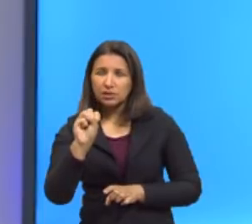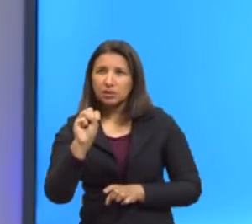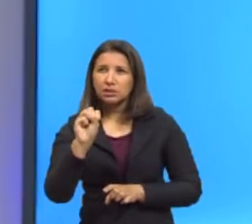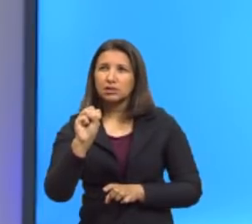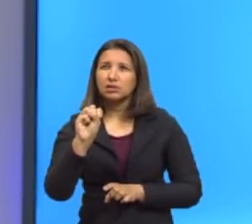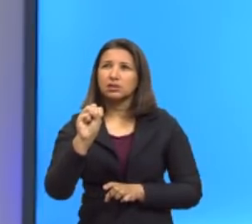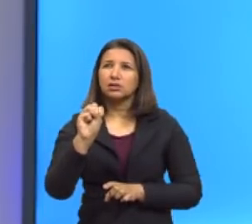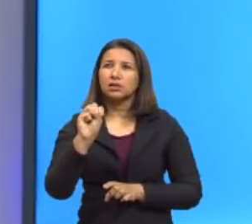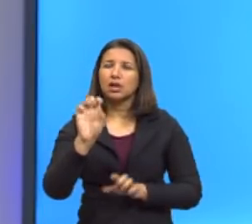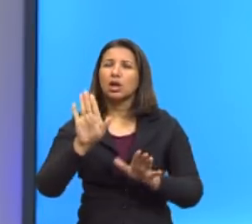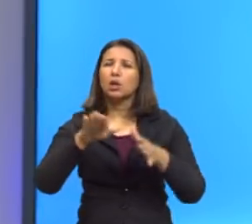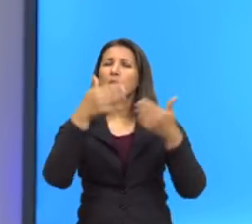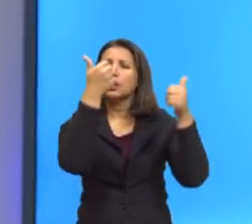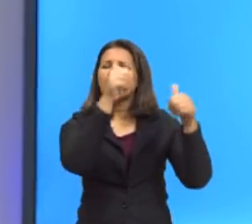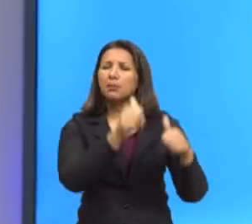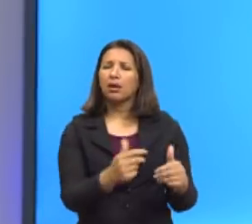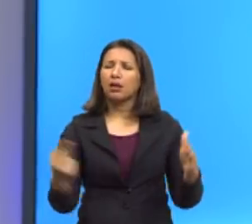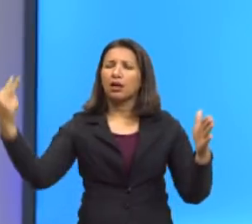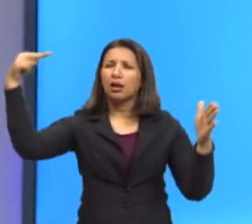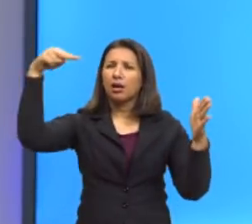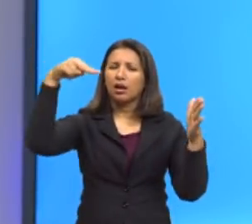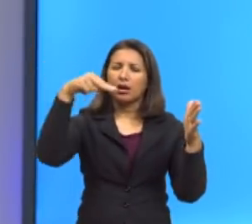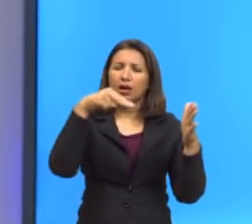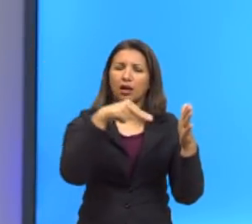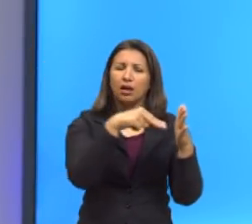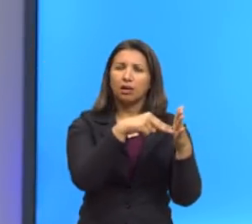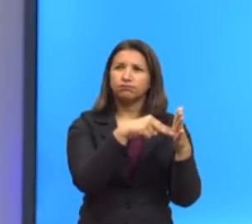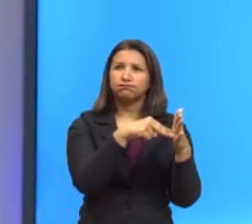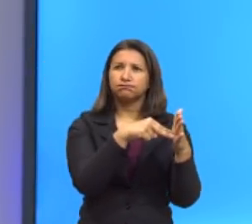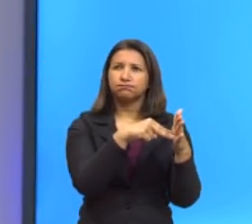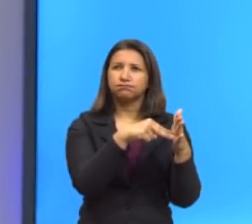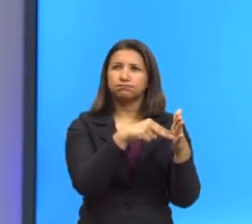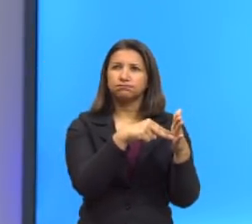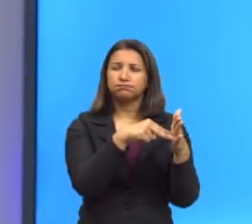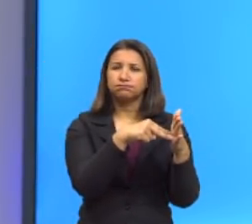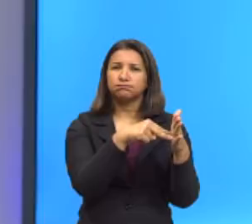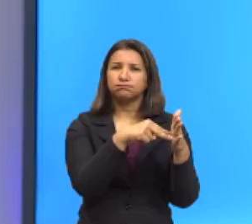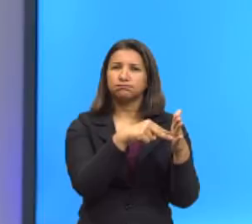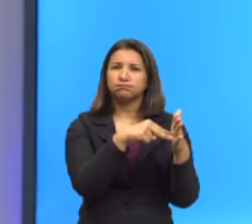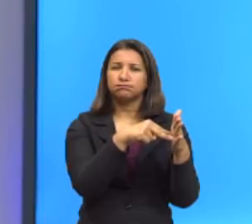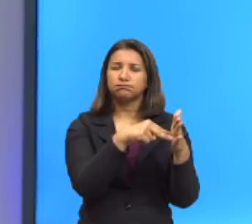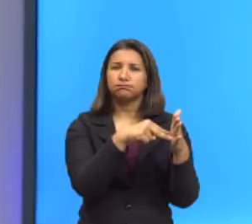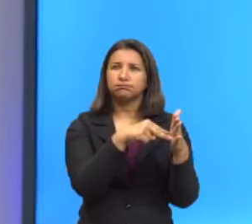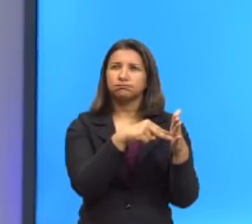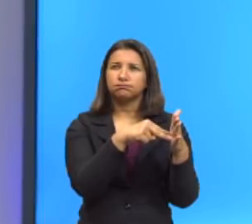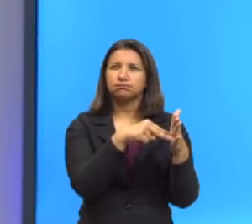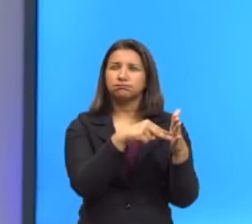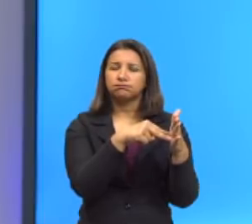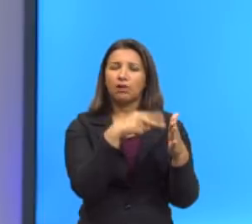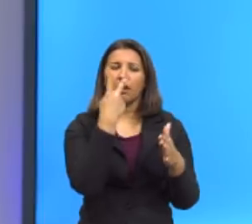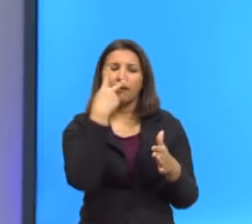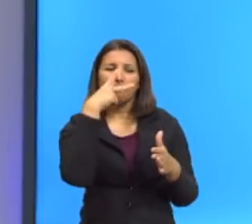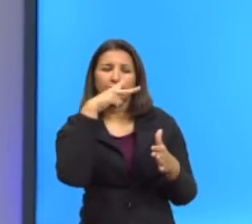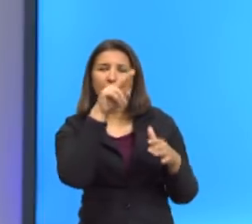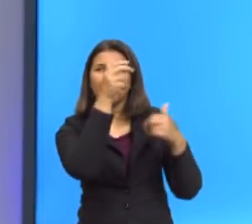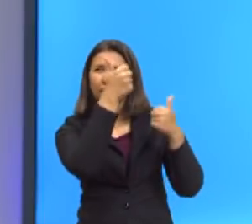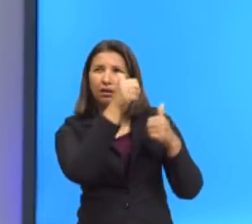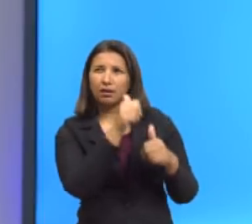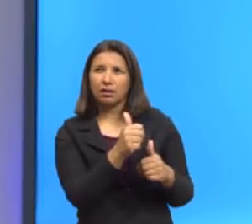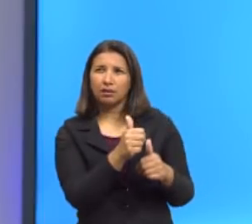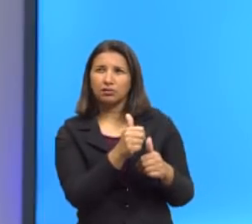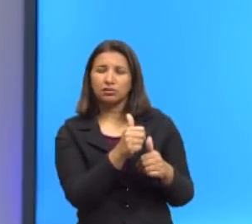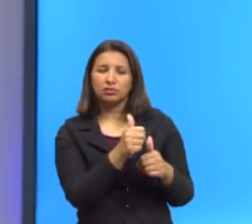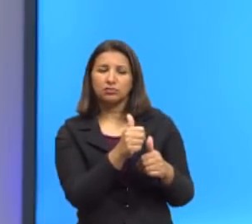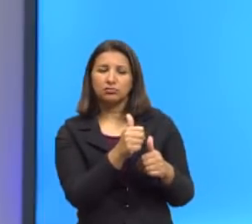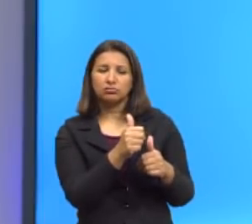está incidindo sobre o espelho, né? Incidindo sobre o objeto, está vendo aqui a imagem, chegando no espelho,